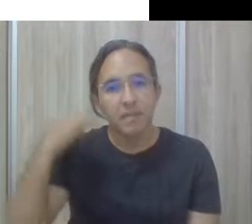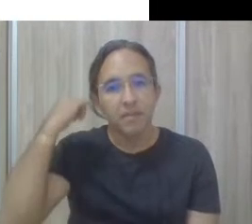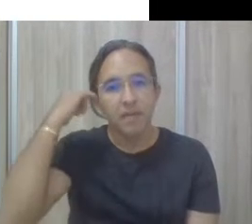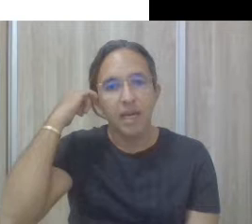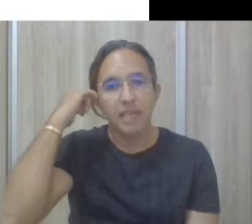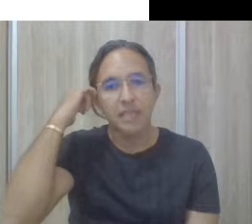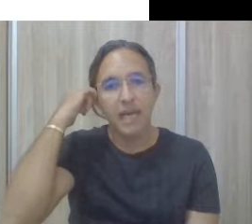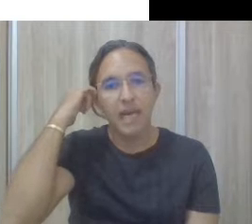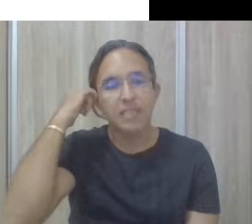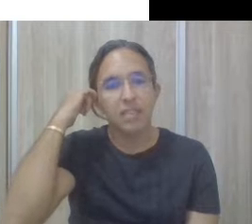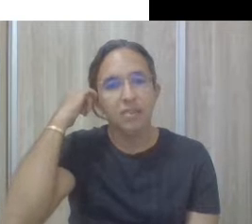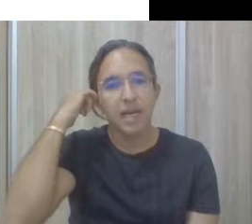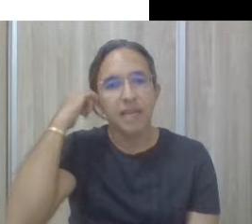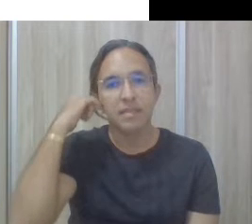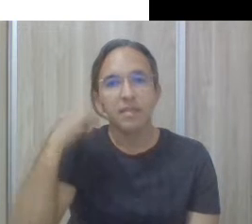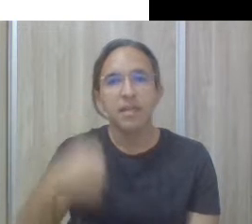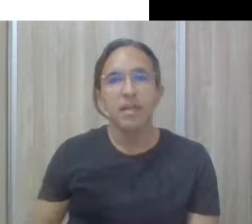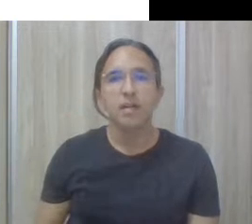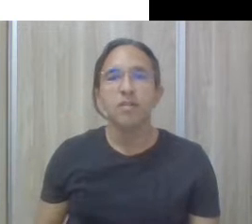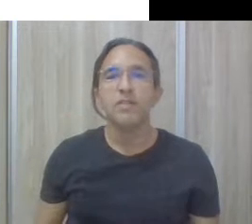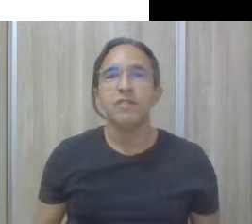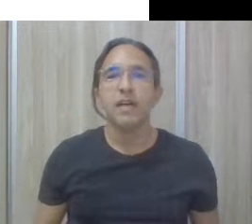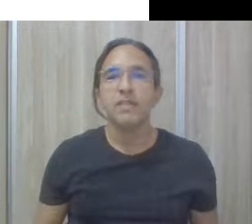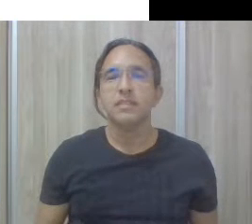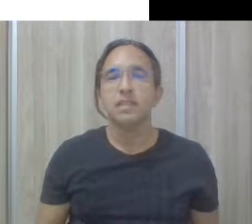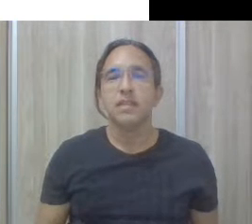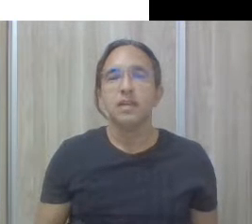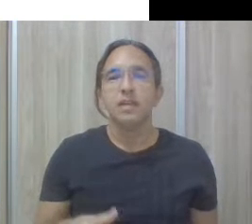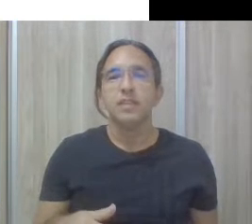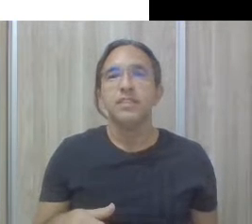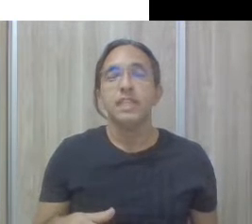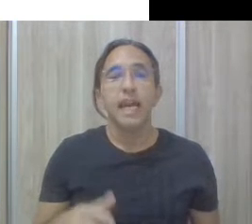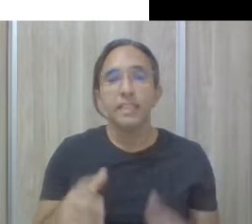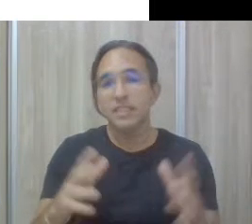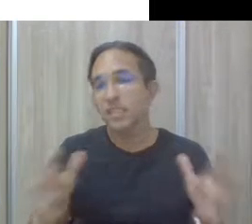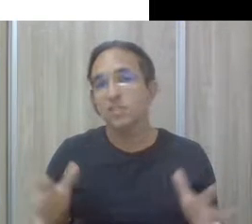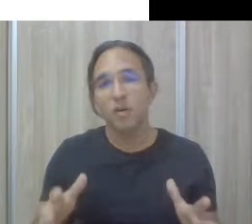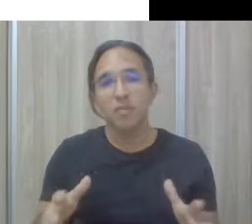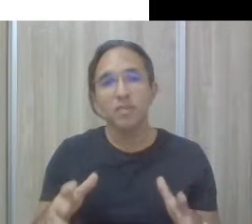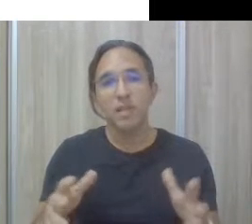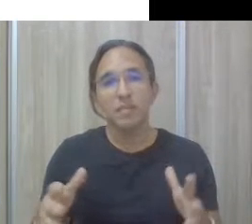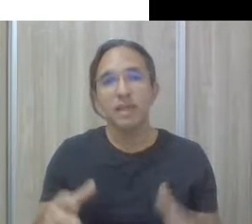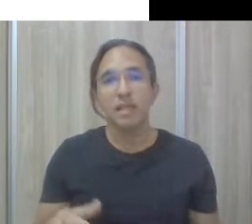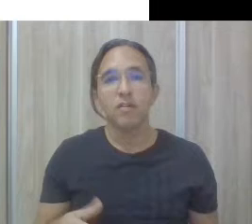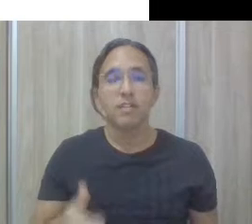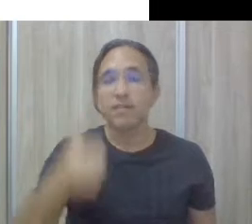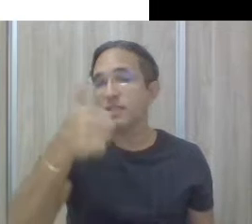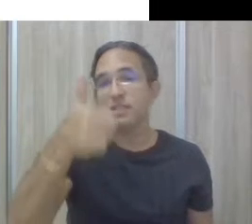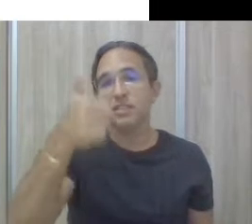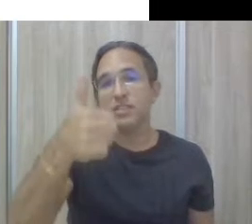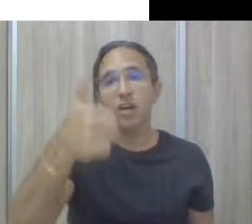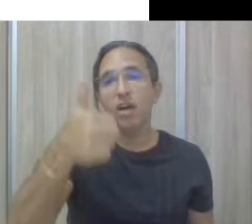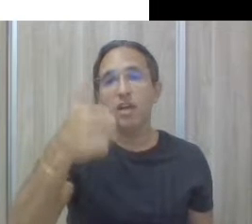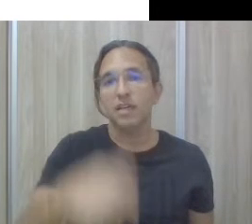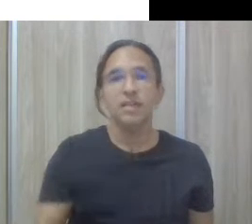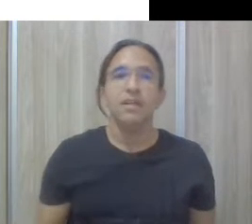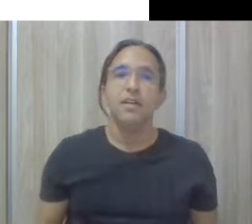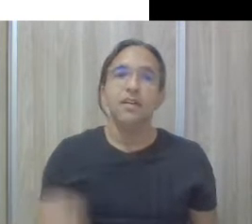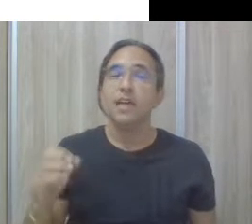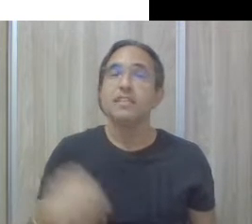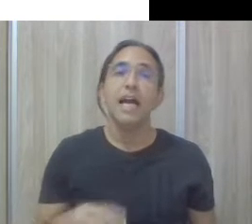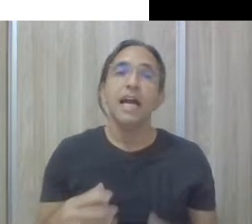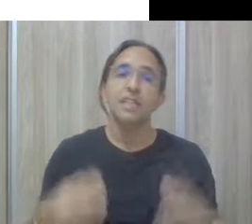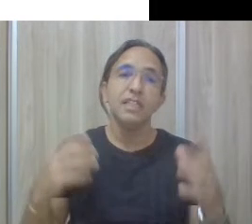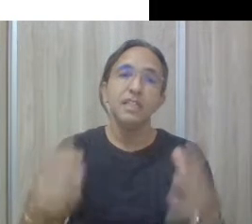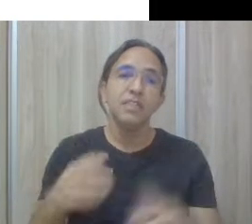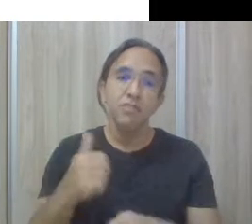Aí, por exemplo, aí você acha que o cara, quando você faz assim, ó, que é de senso comum também, né? Quando você faz assim, joia,